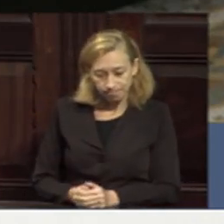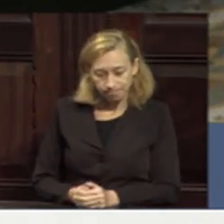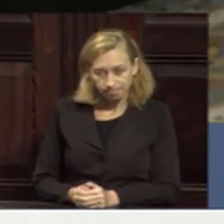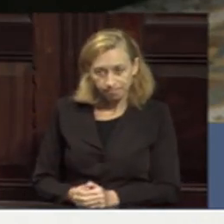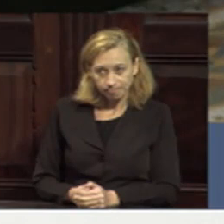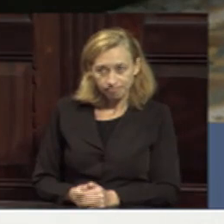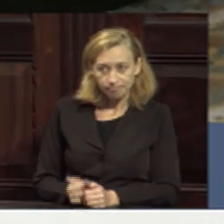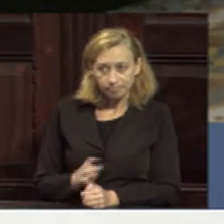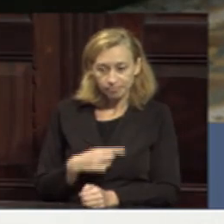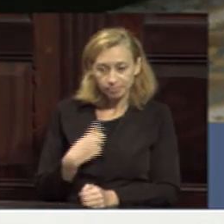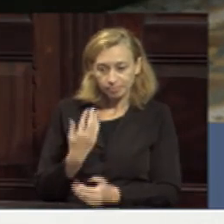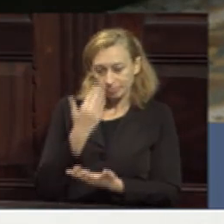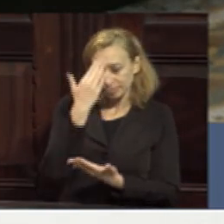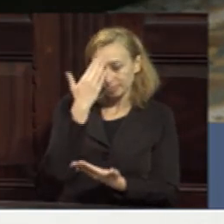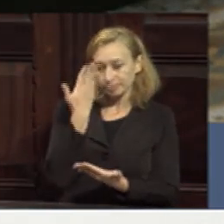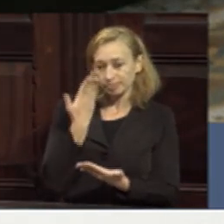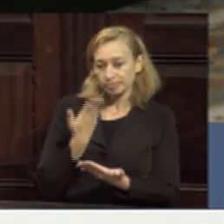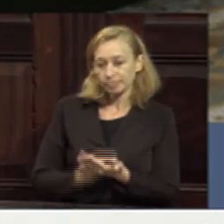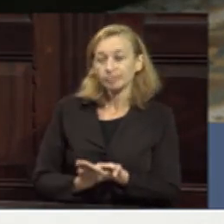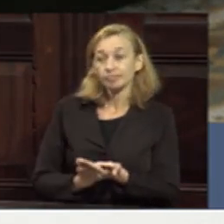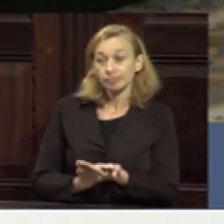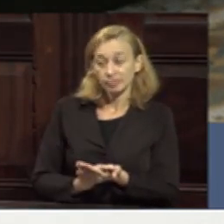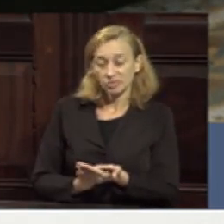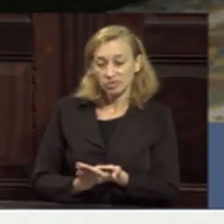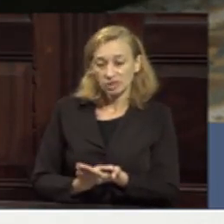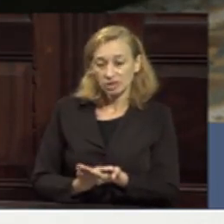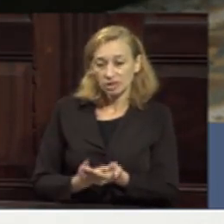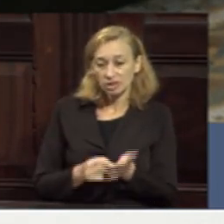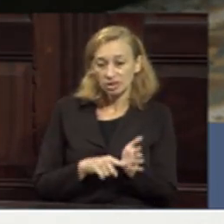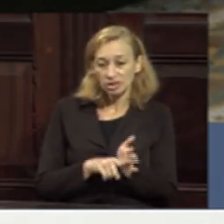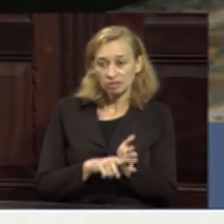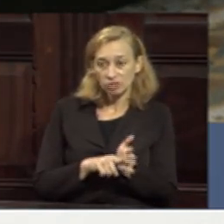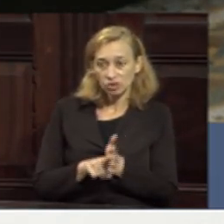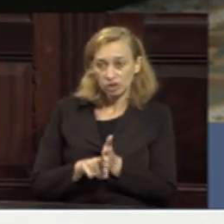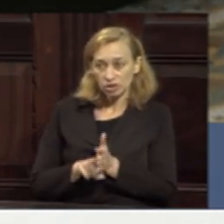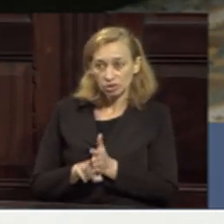vamos confiar nas investigações.